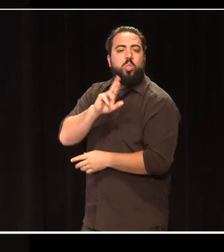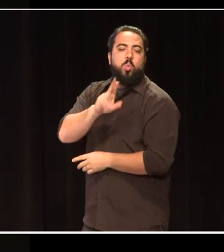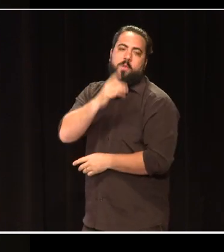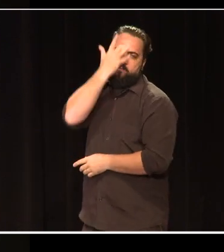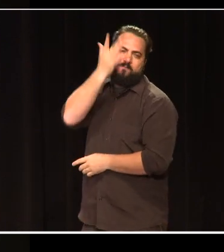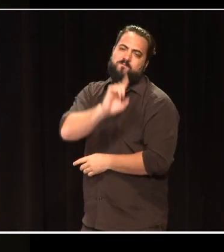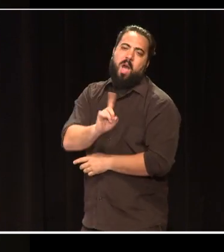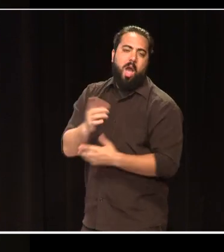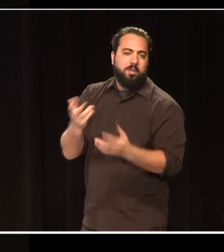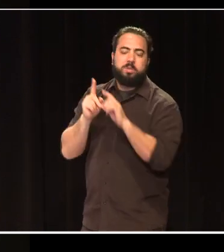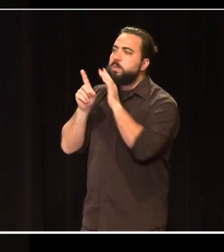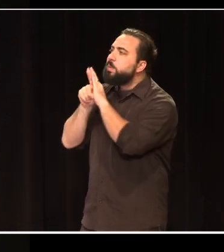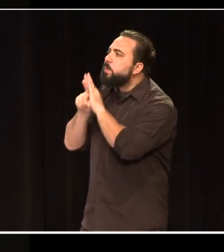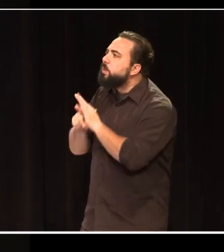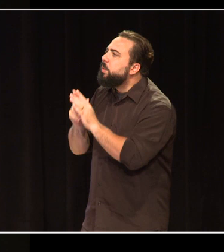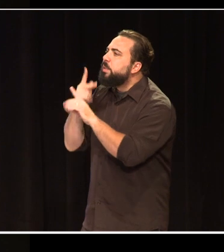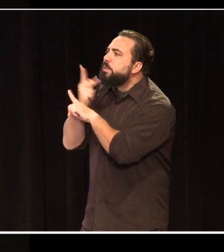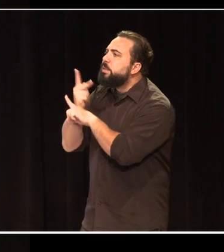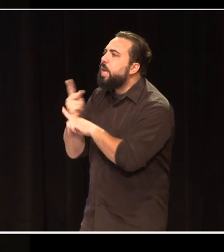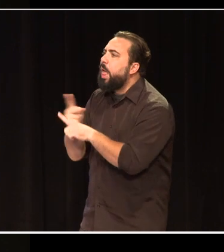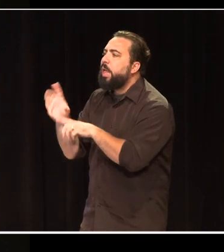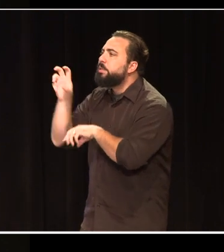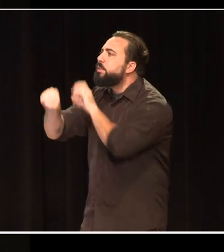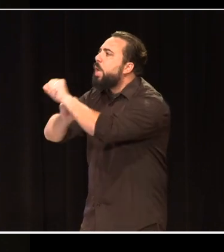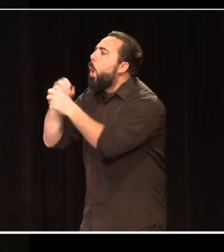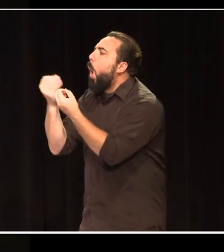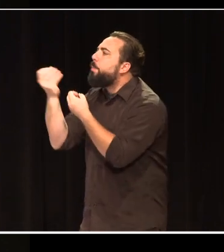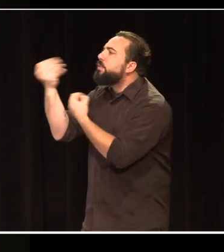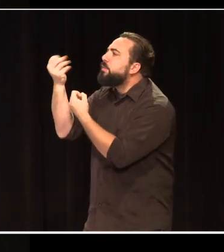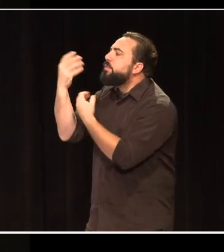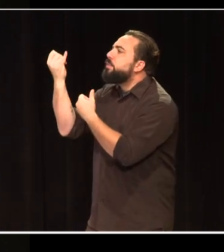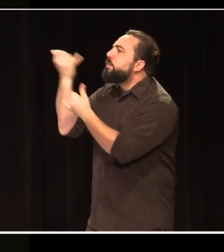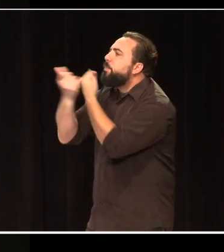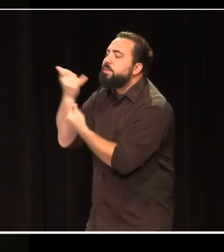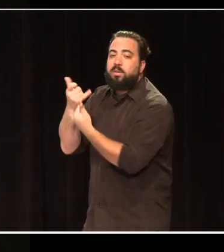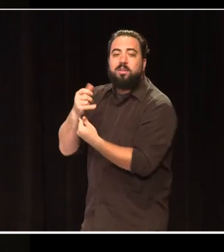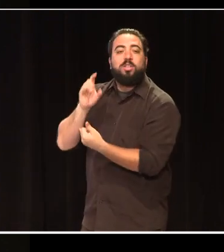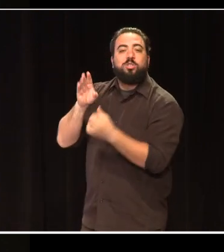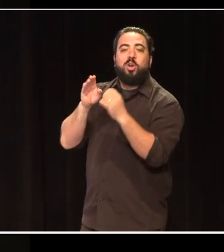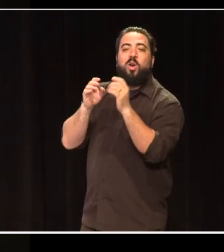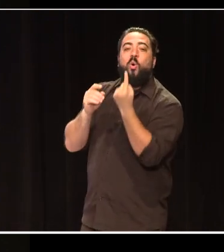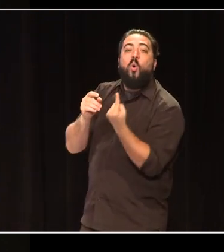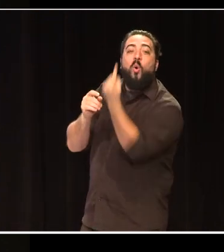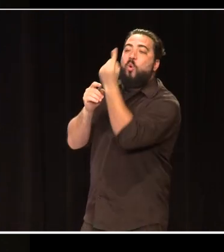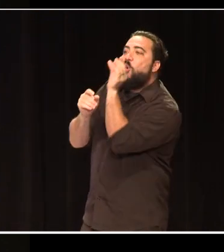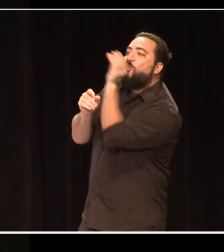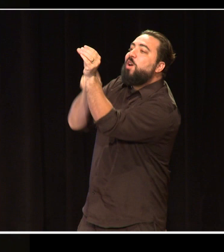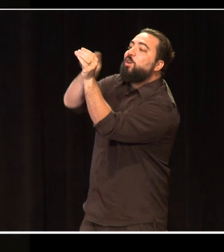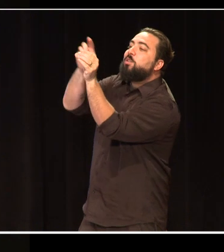fácil assim a gente achar aquela informação. Tinha um volume só de índice, né? Então, assim, era